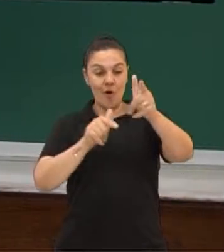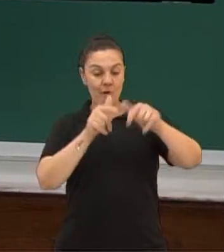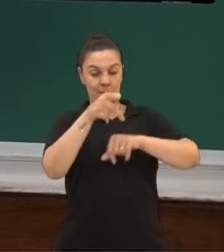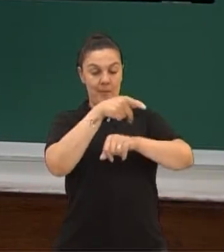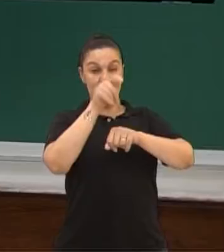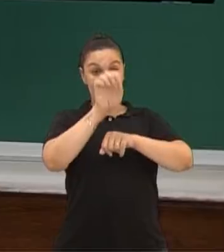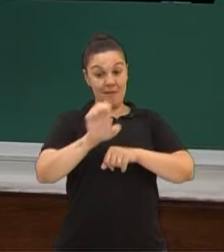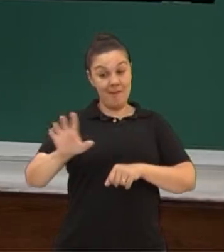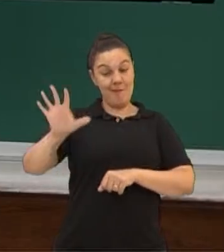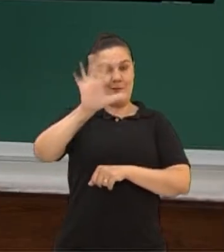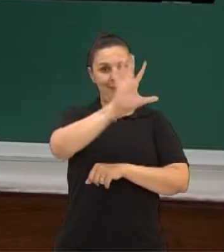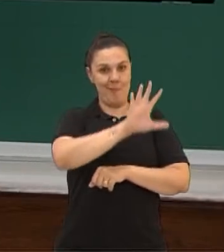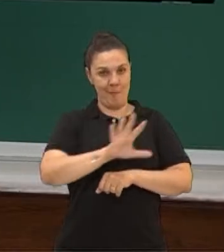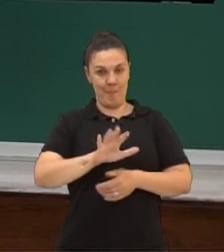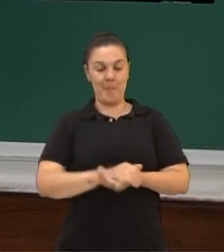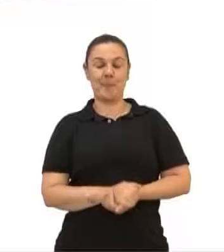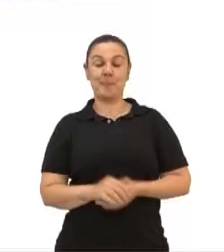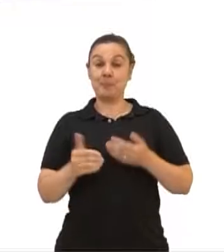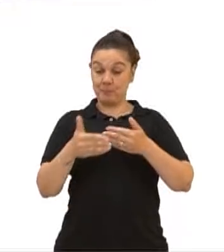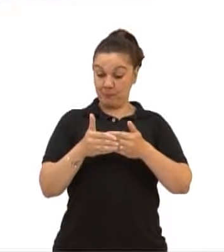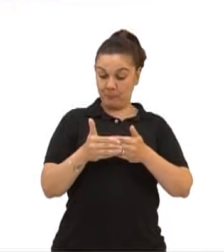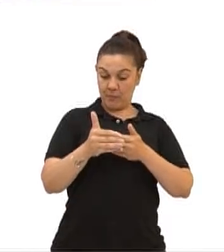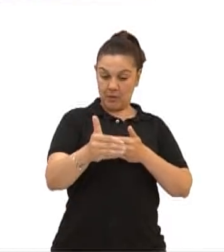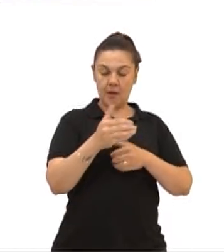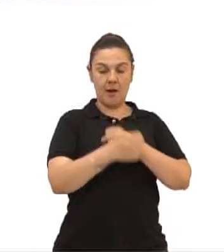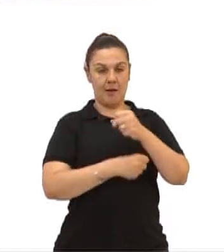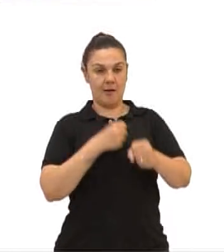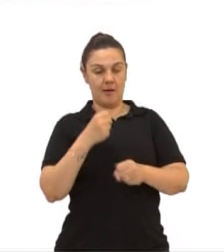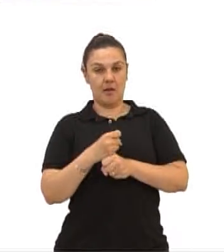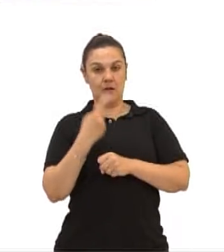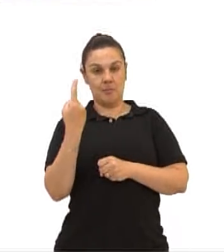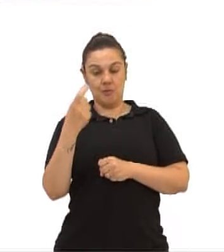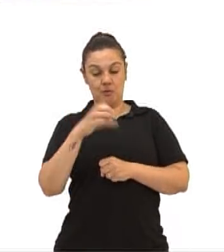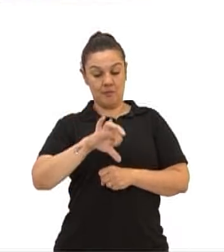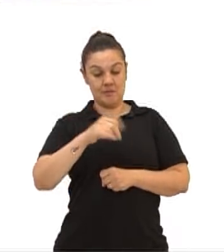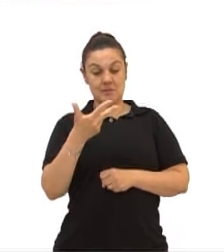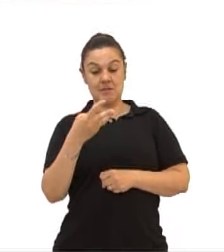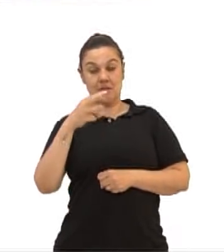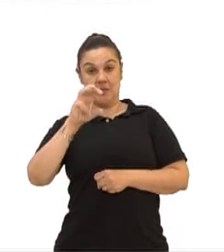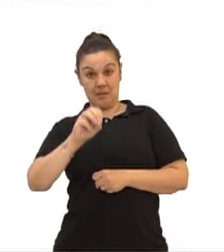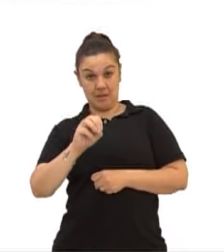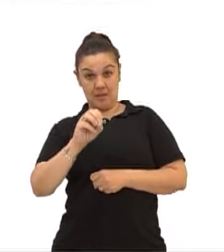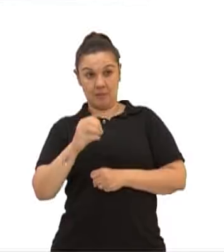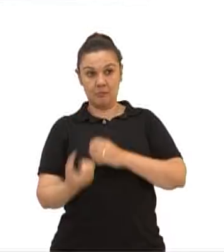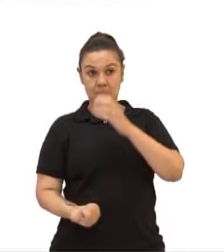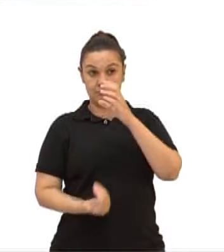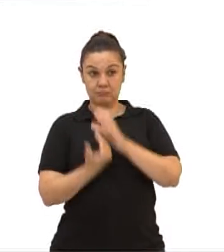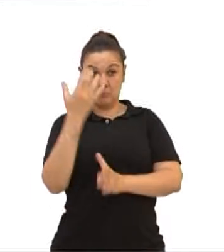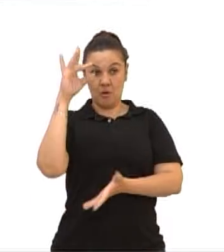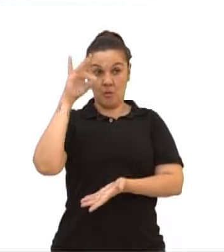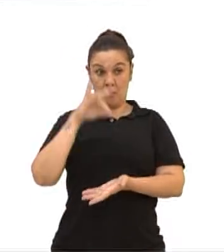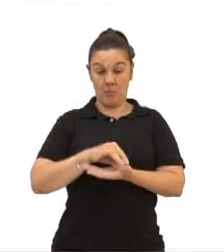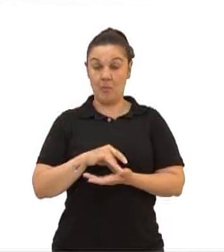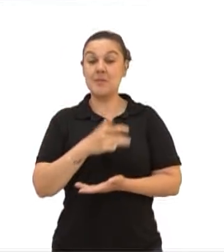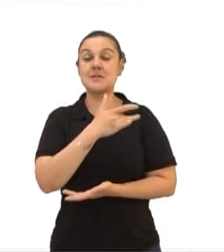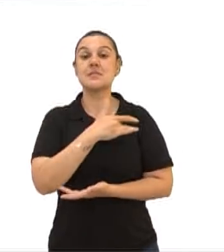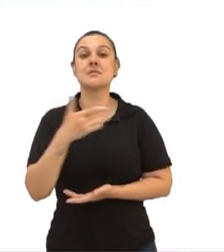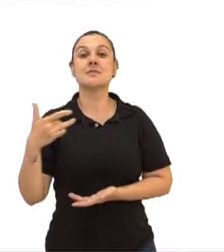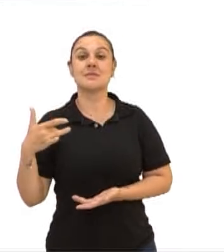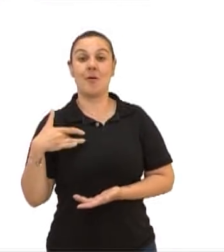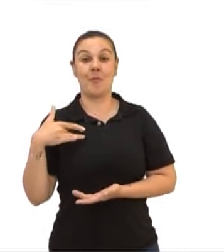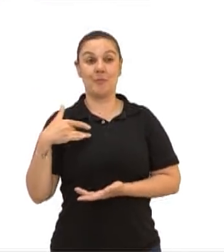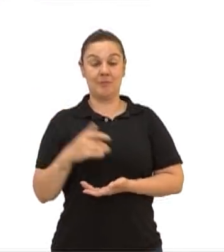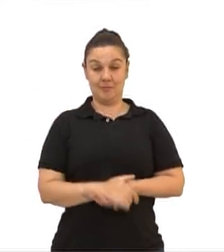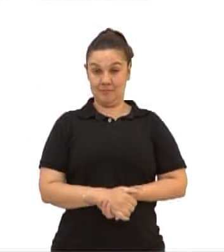na Europa, nesses países. A partir então, da década de 1930, a educação física assume um caráter higienista, né, que é o que a